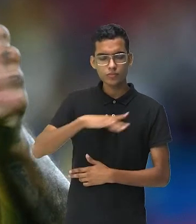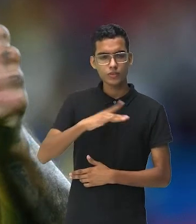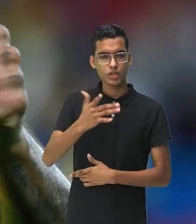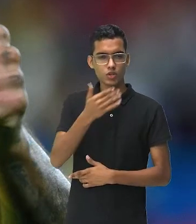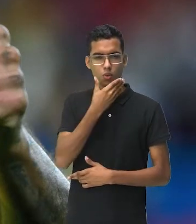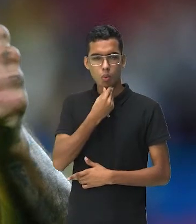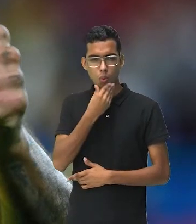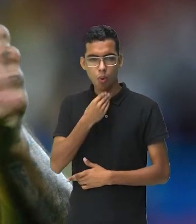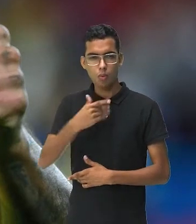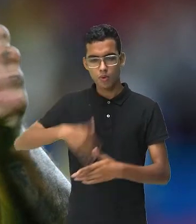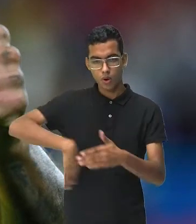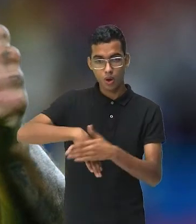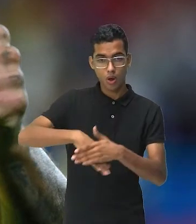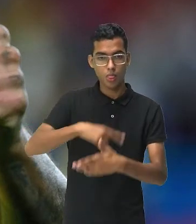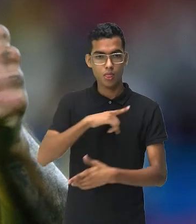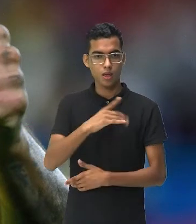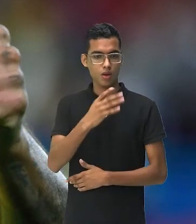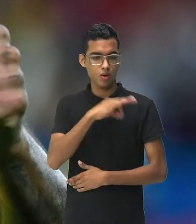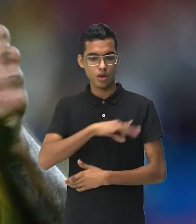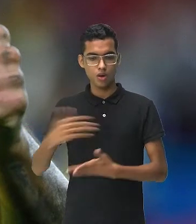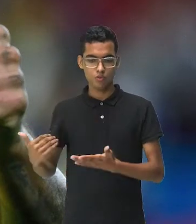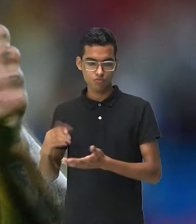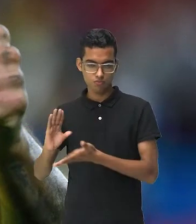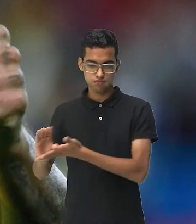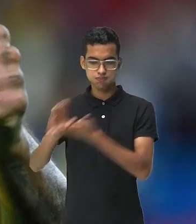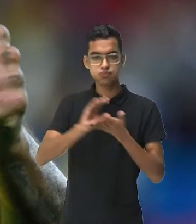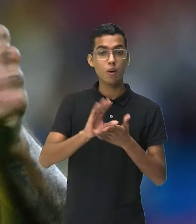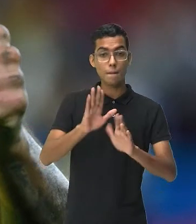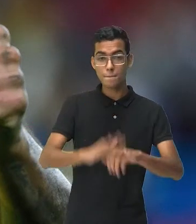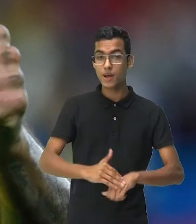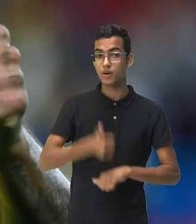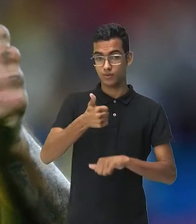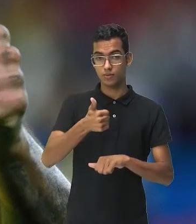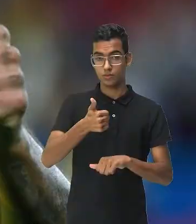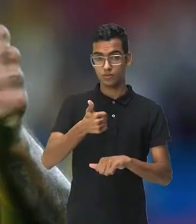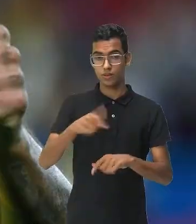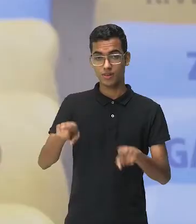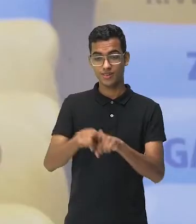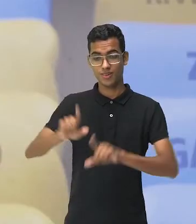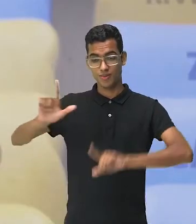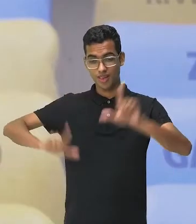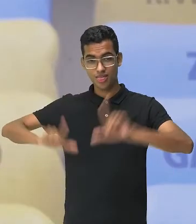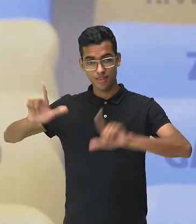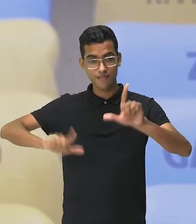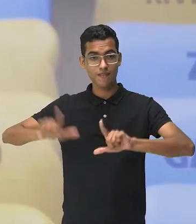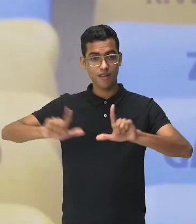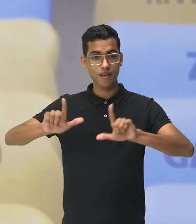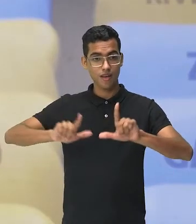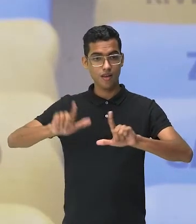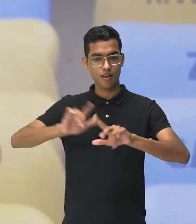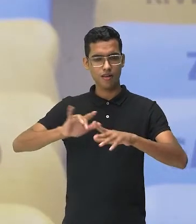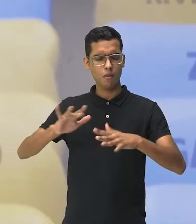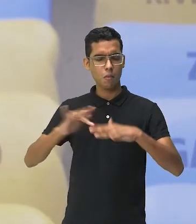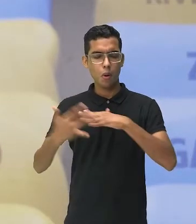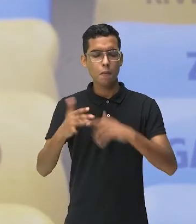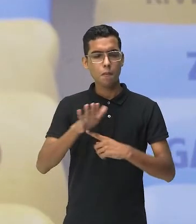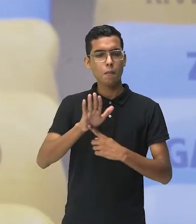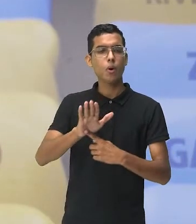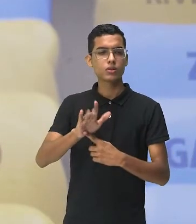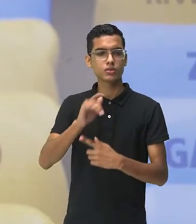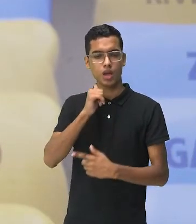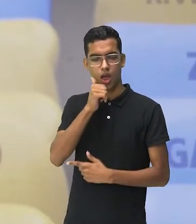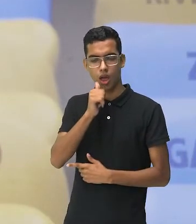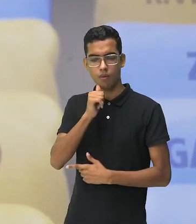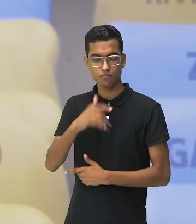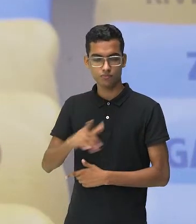patrocínios melhores, o que decorre do fato de que a mídia prioriza o esporte masculino. Considerações como essas nos levam a questionar